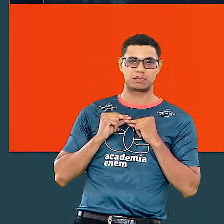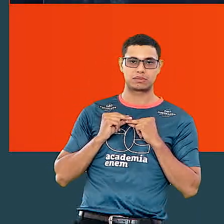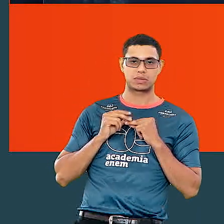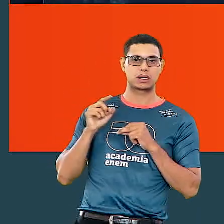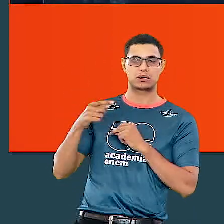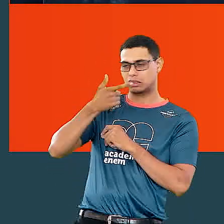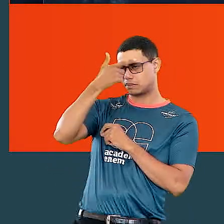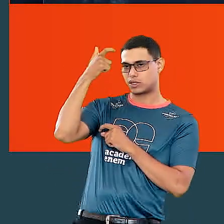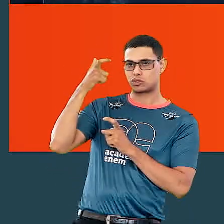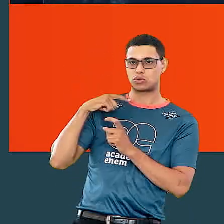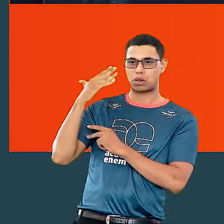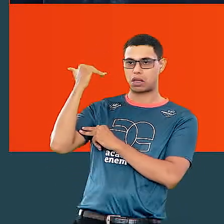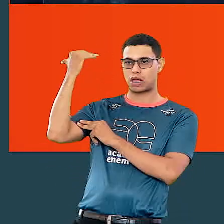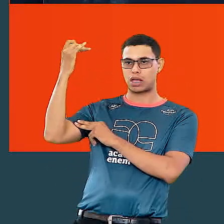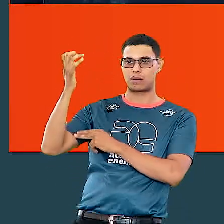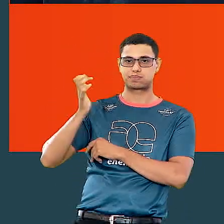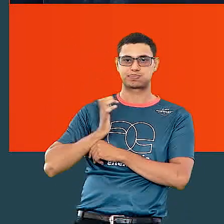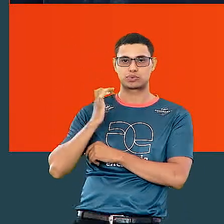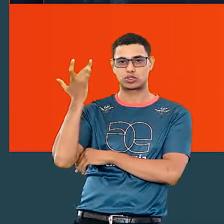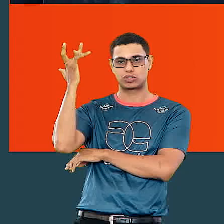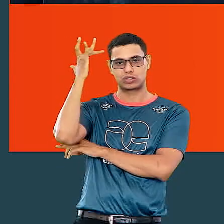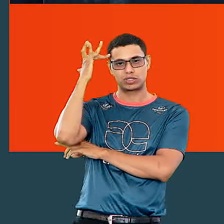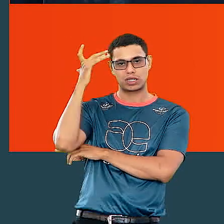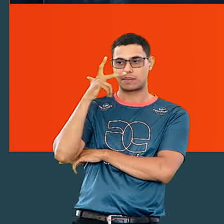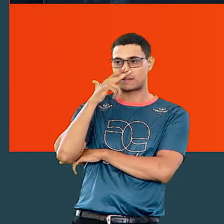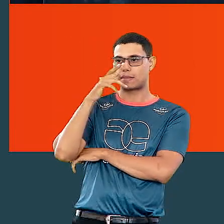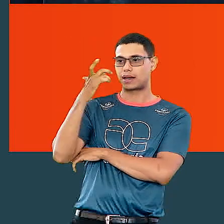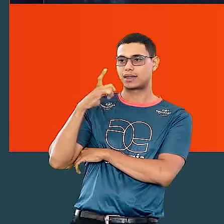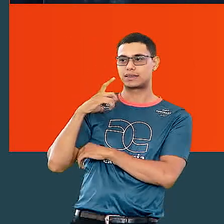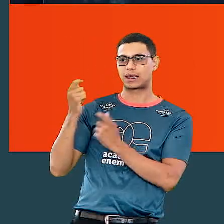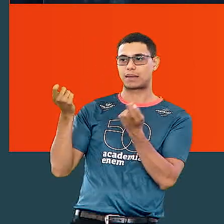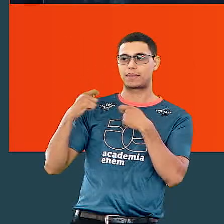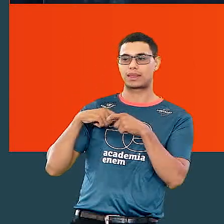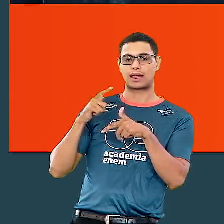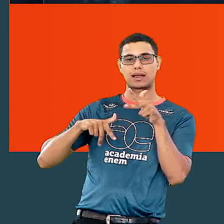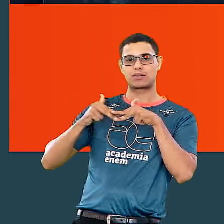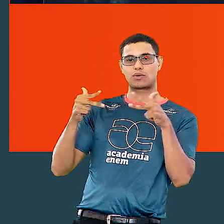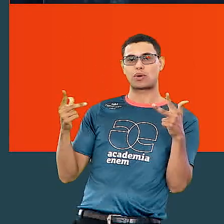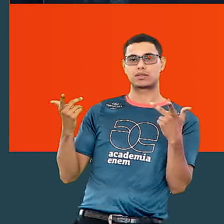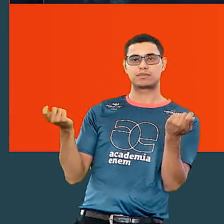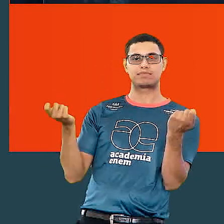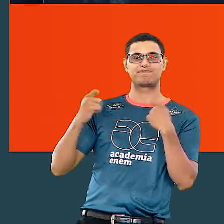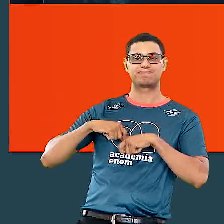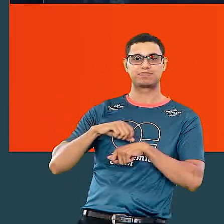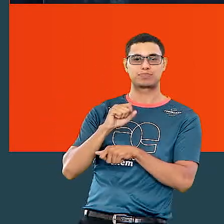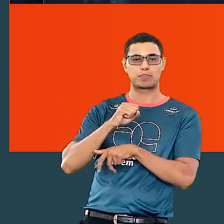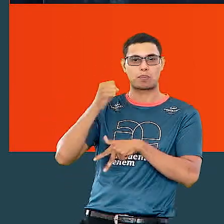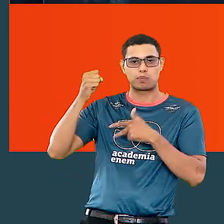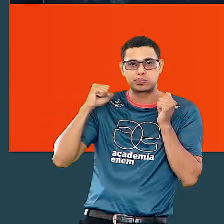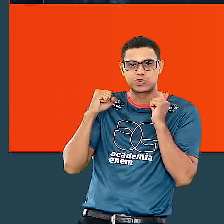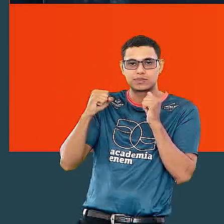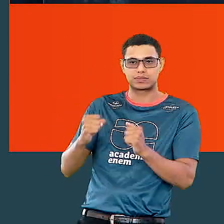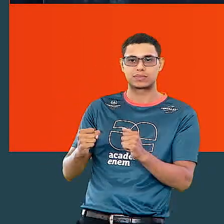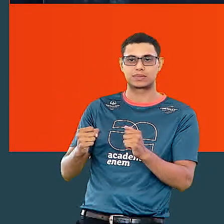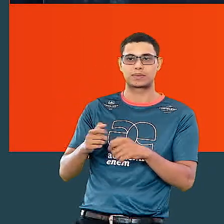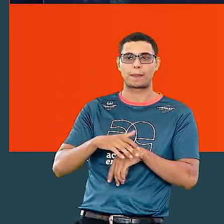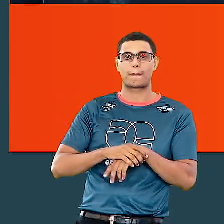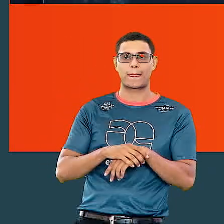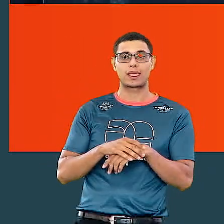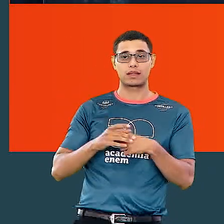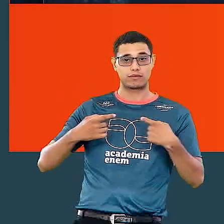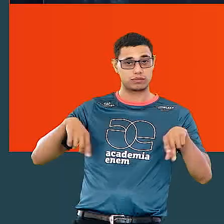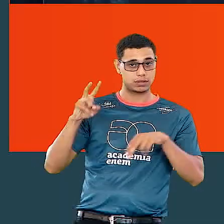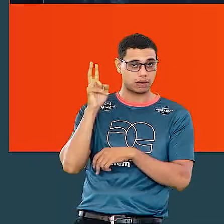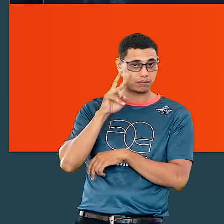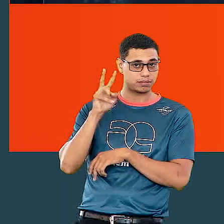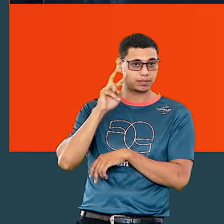essa pessoa é poderosa. Isso é o fetichismo da mercadoria. Isso vai cair na sua prova. Questão 72, viu? Prova amarela.